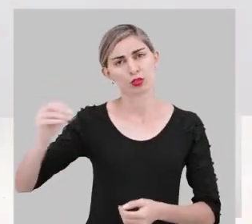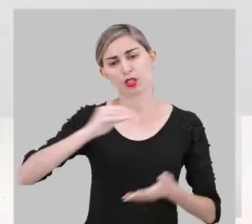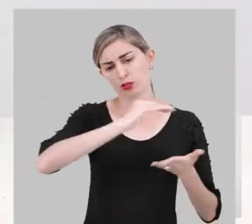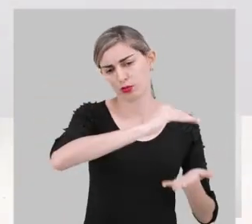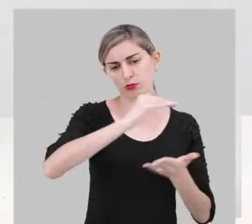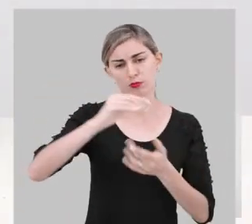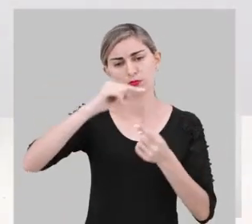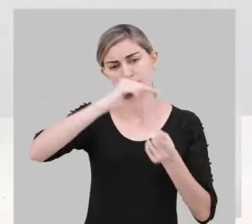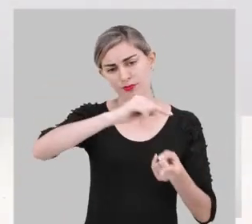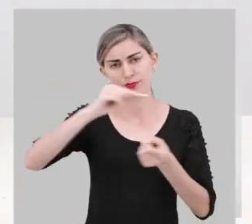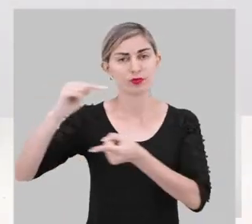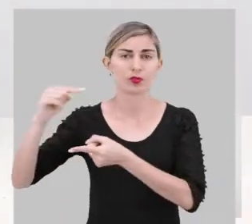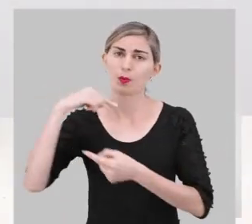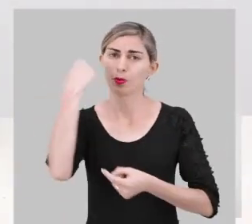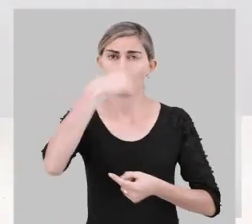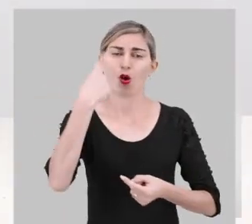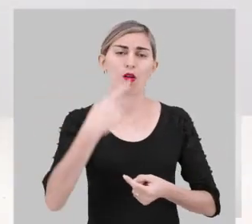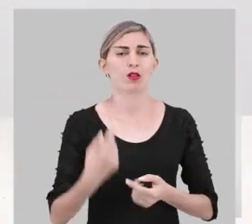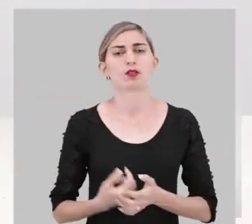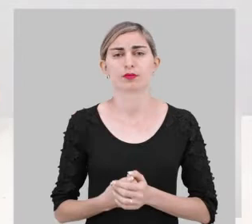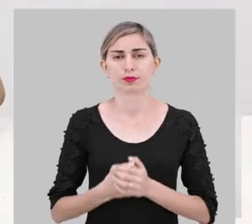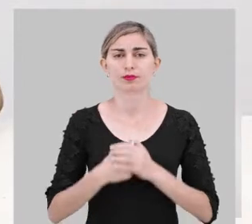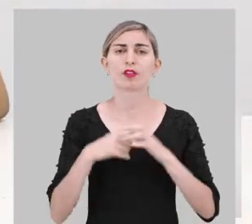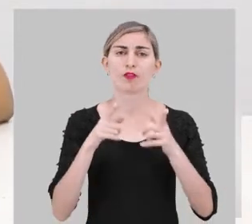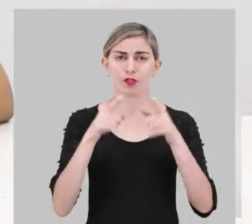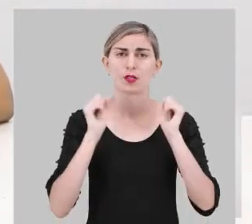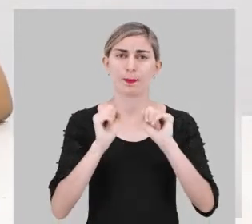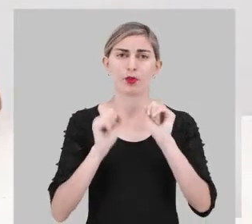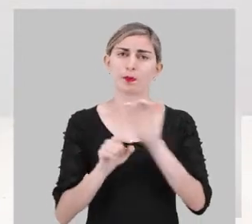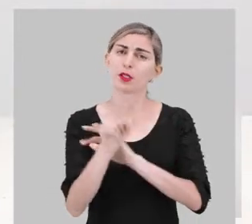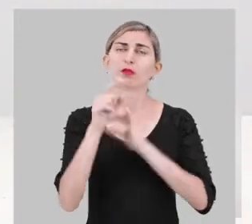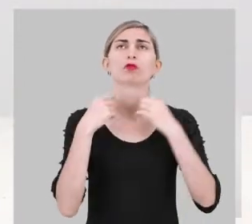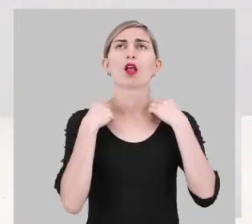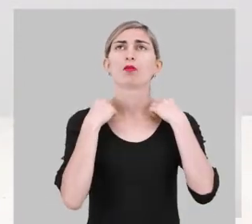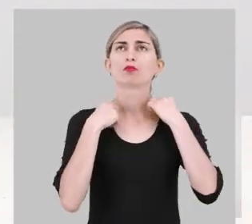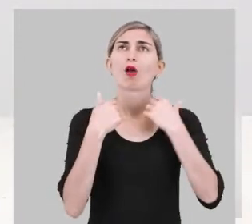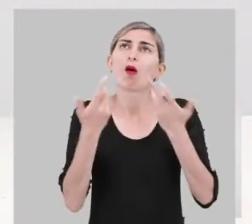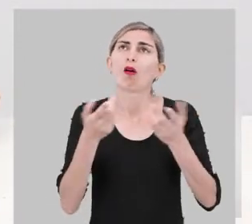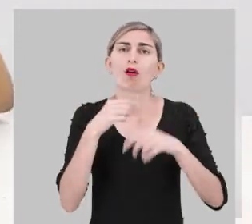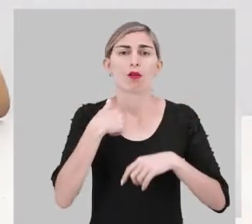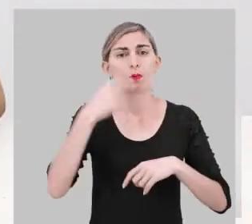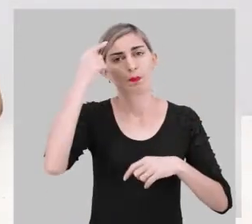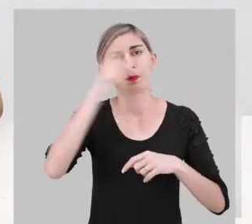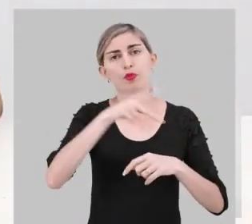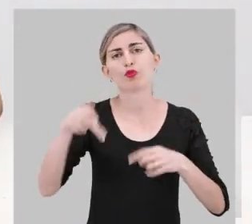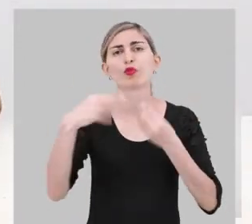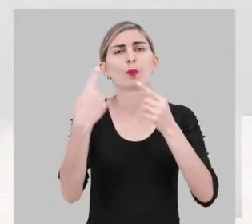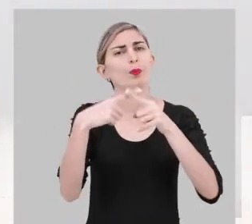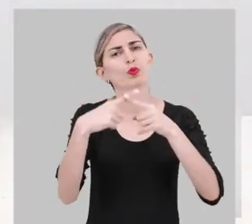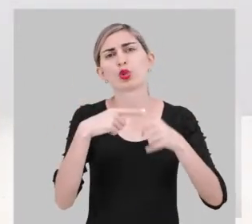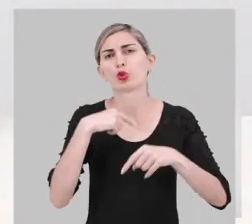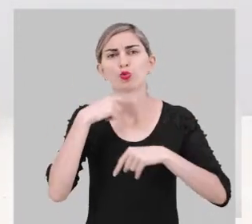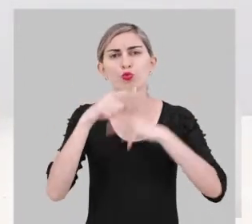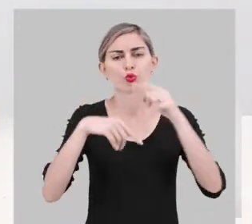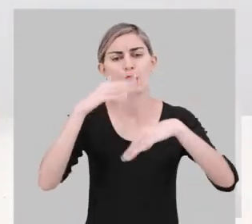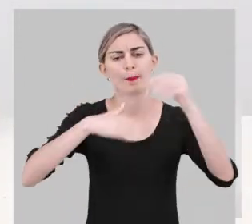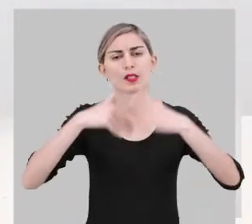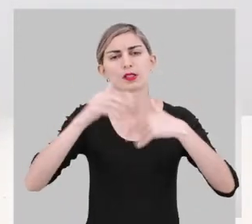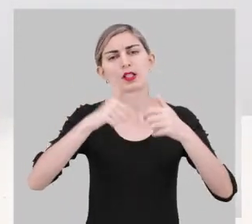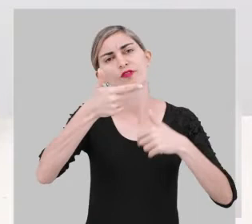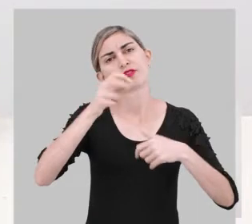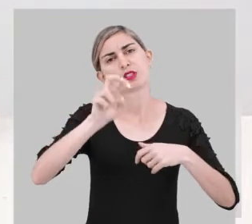16.800 latinhas montadas por hora. E aí você pode se perguntar, ora professora, por que eu não considero a capacidade